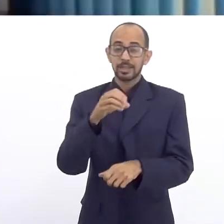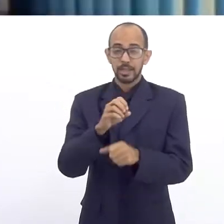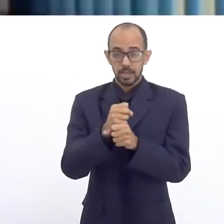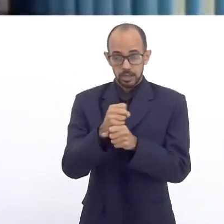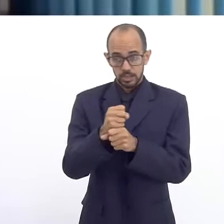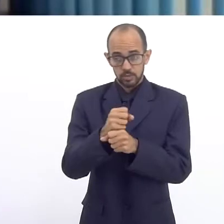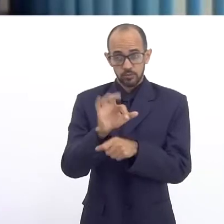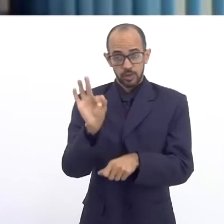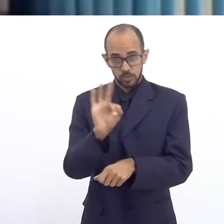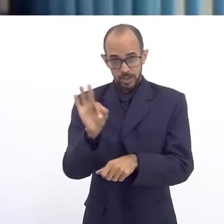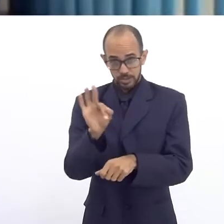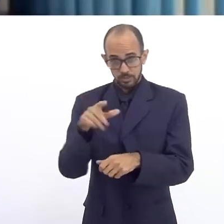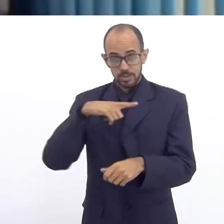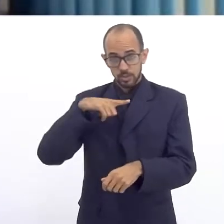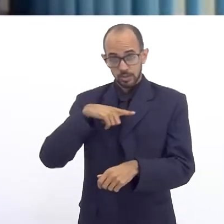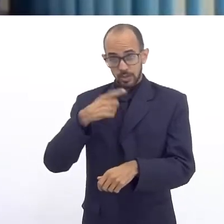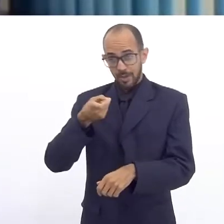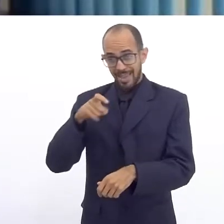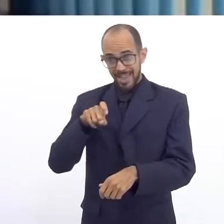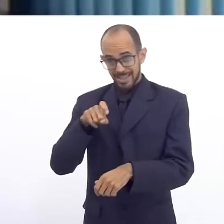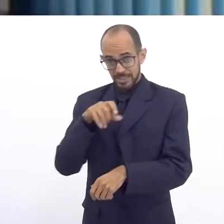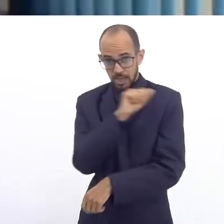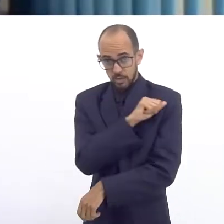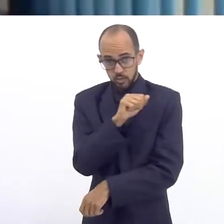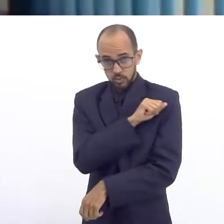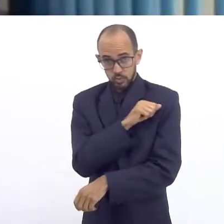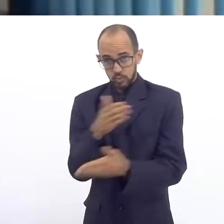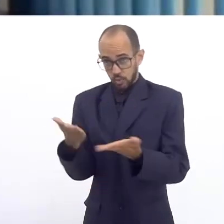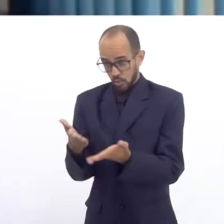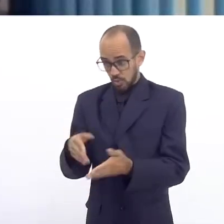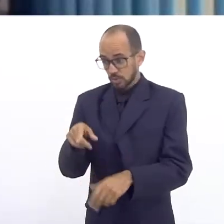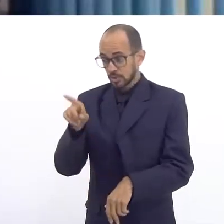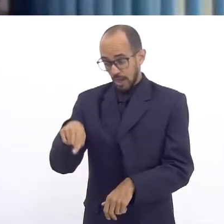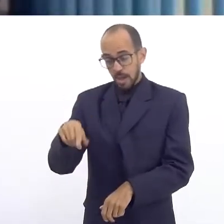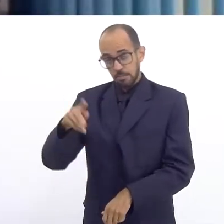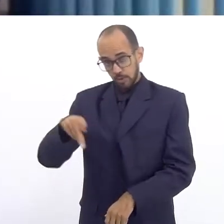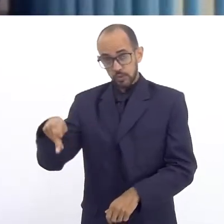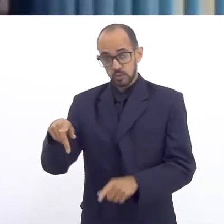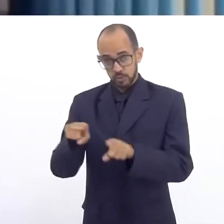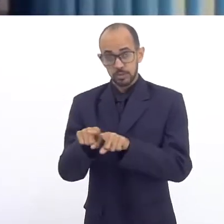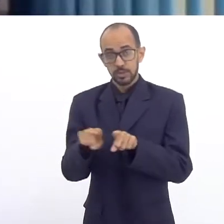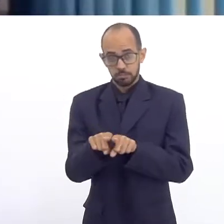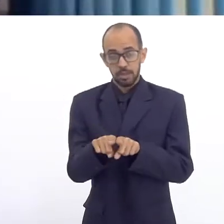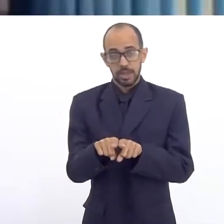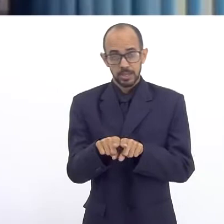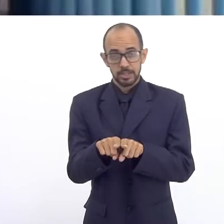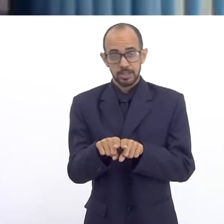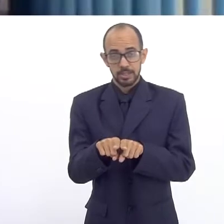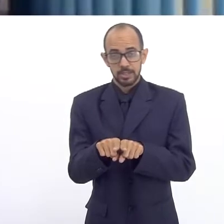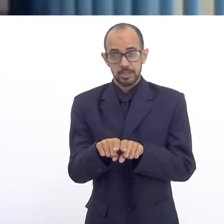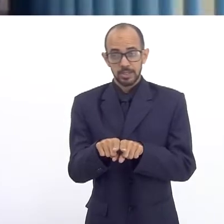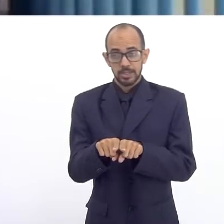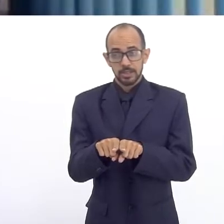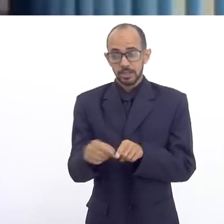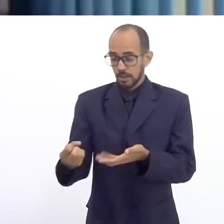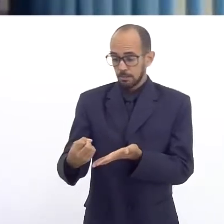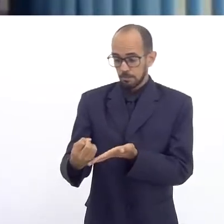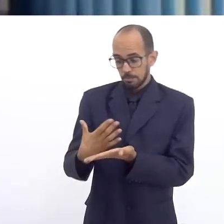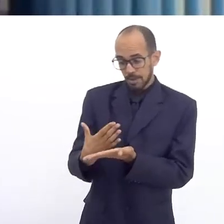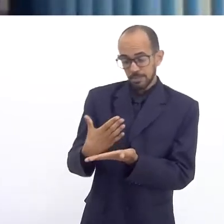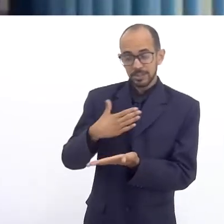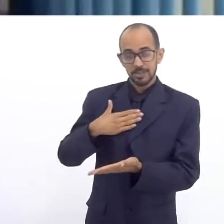anos, e você acredita que eu tenho ex-alunos hoje que são professores também, e que